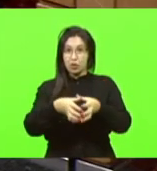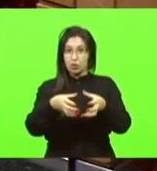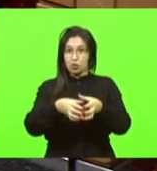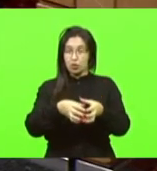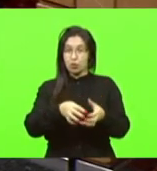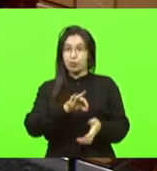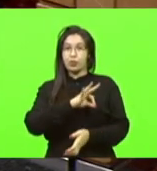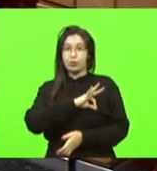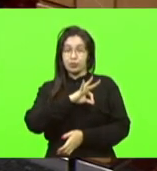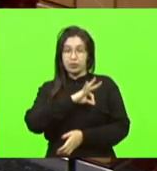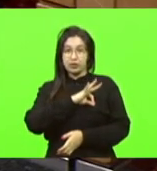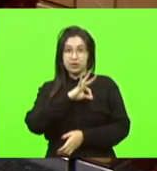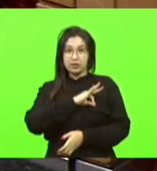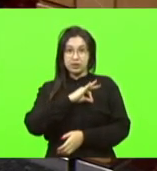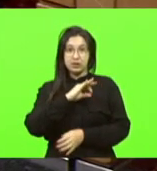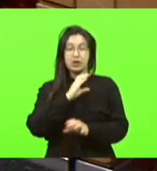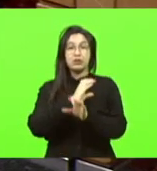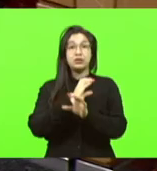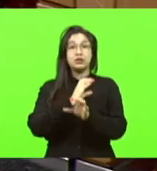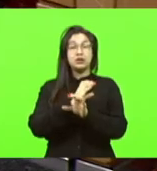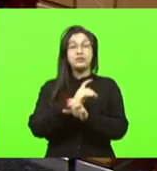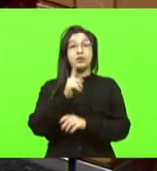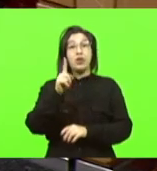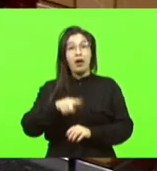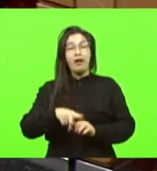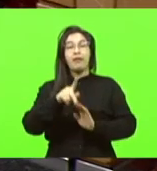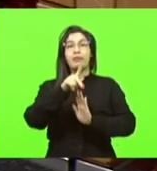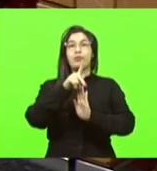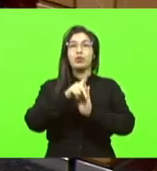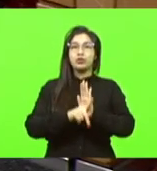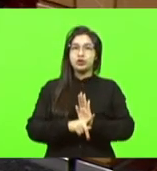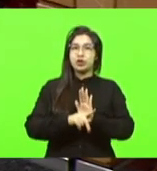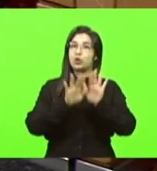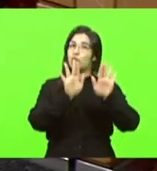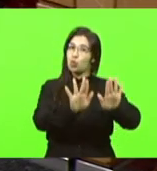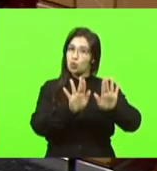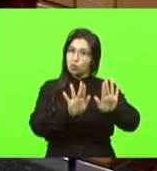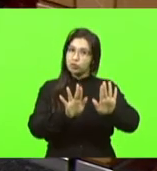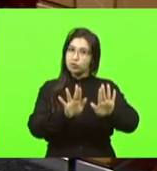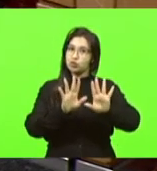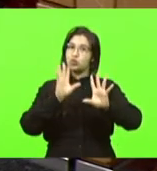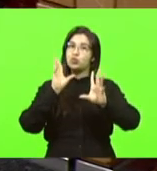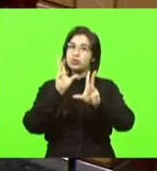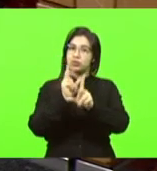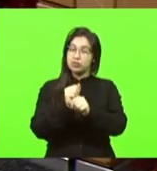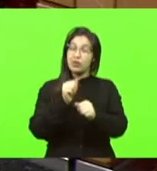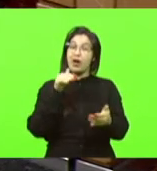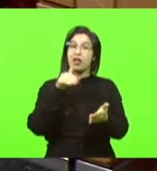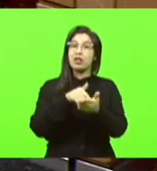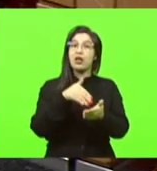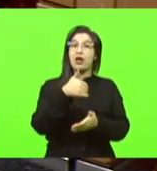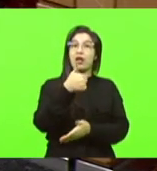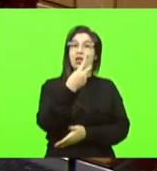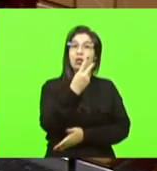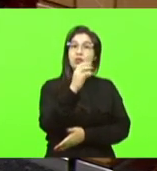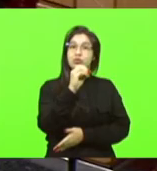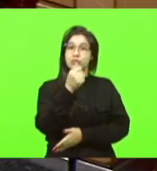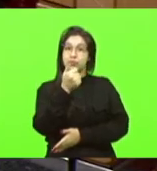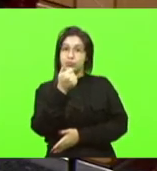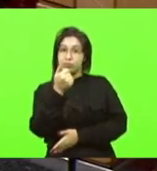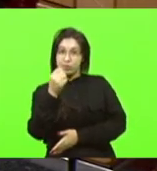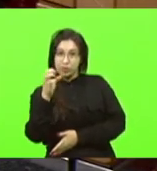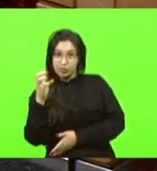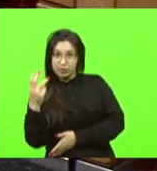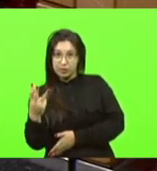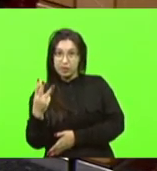seria por intermédio de um projeto é manter a integralidade até 2003 e a partir daí pelo meio do